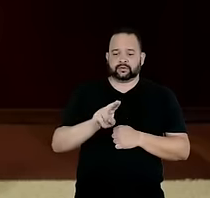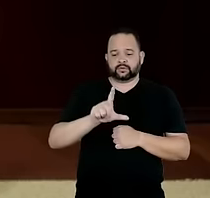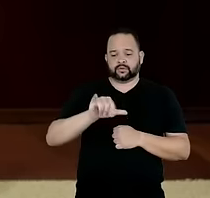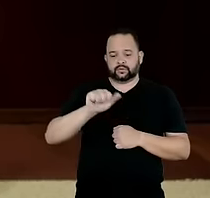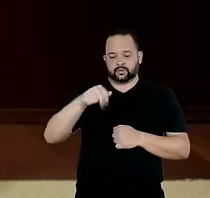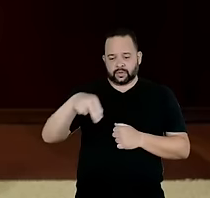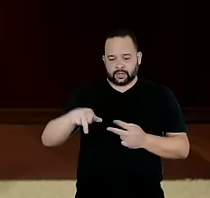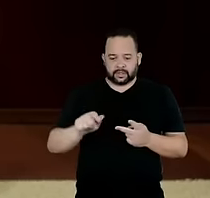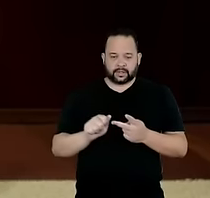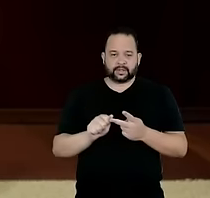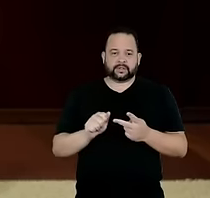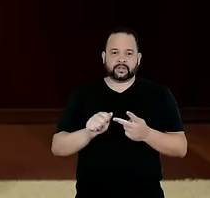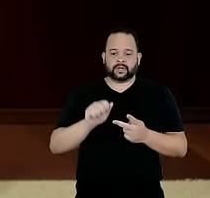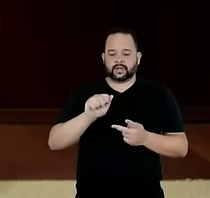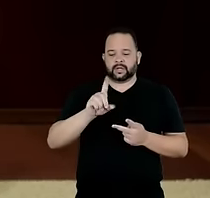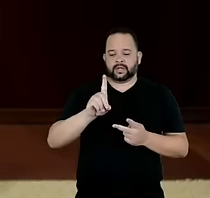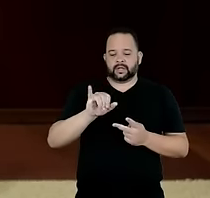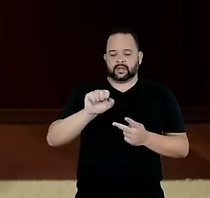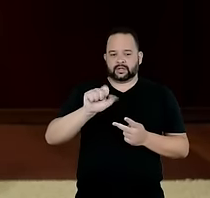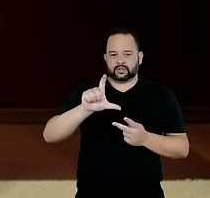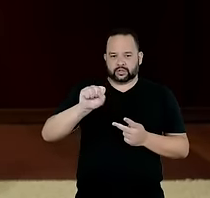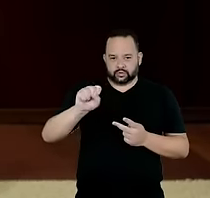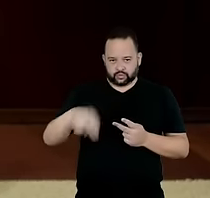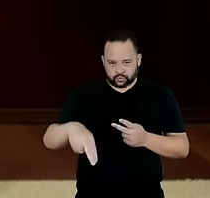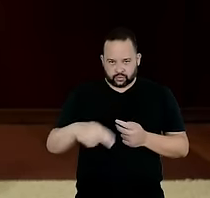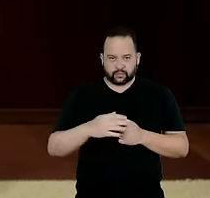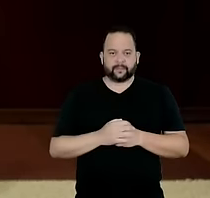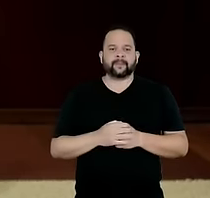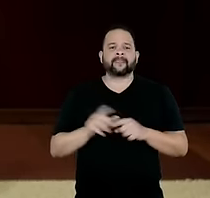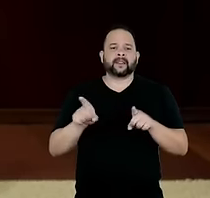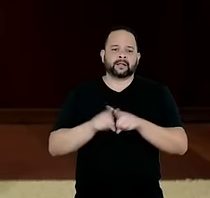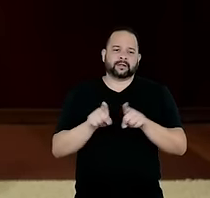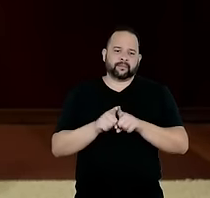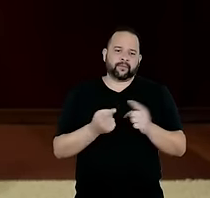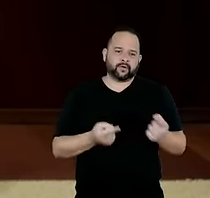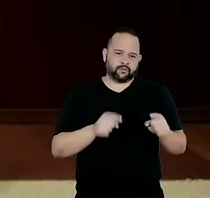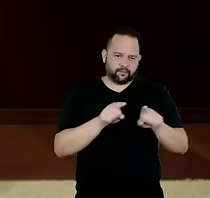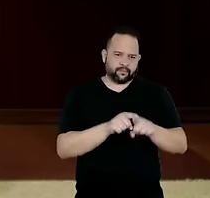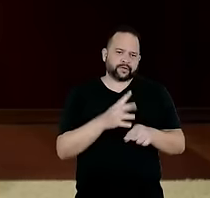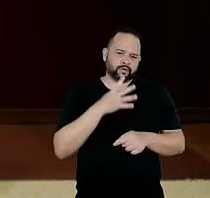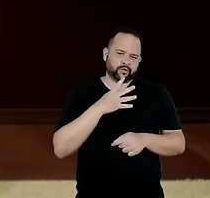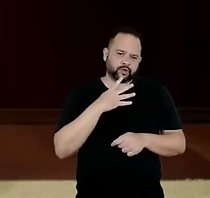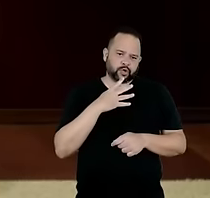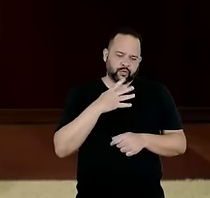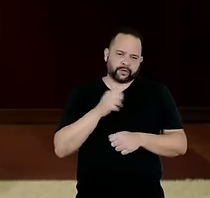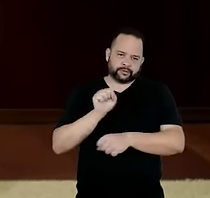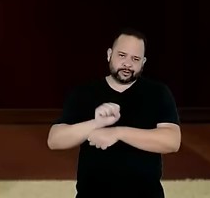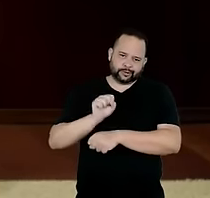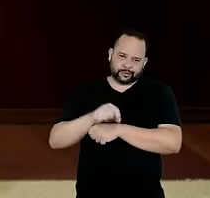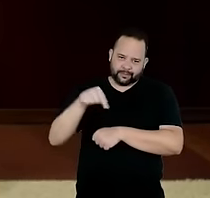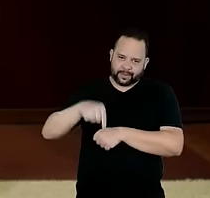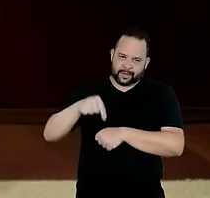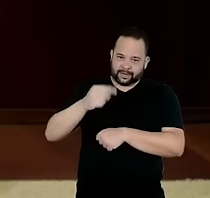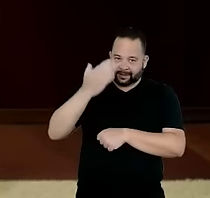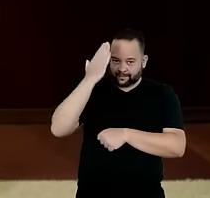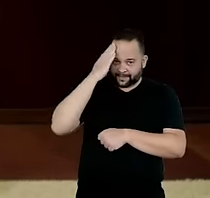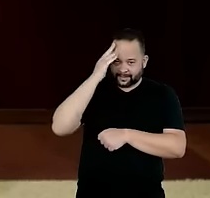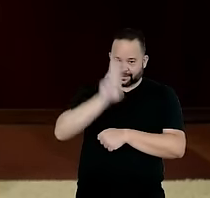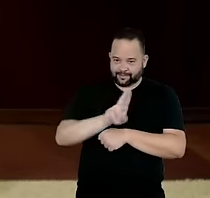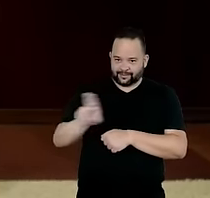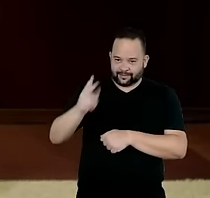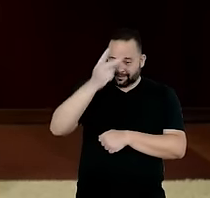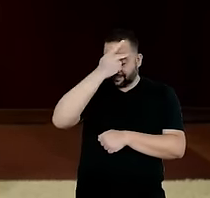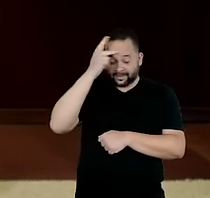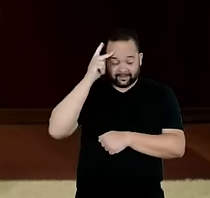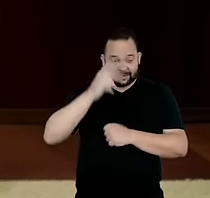com um dos nossos parceiros de gestão aí um fundo e bastante conhecido de vocês e vocês vão ter que aguardar aqui para descobrir quem é e acho que vale